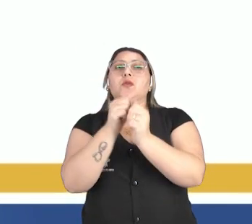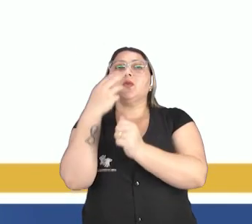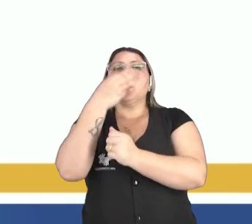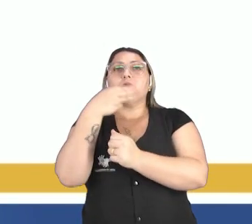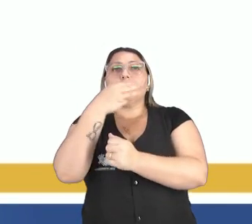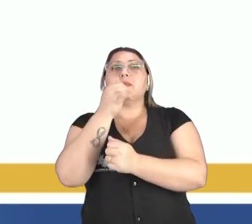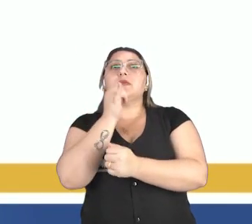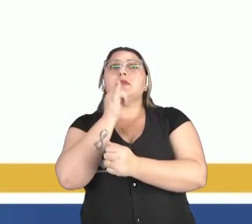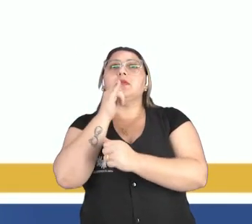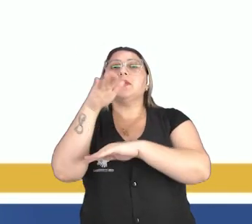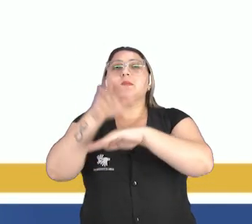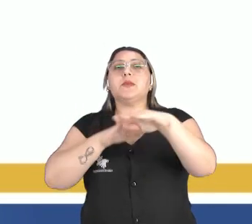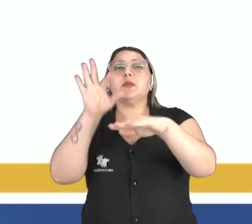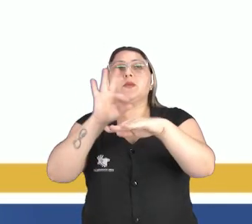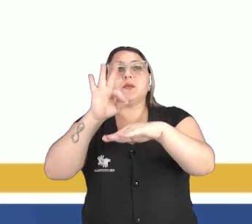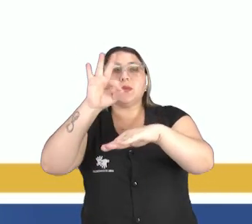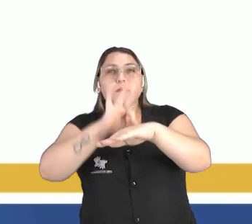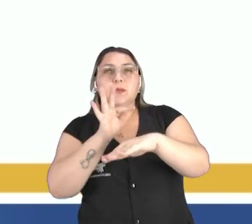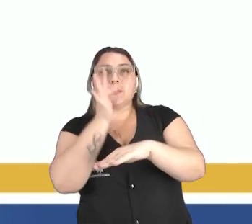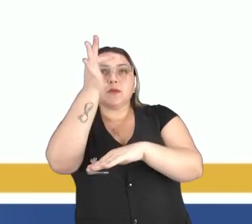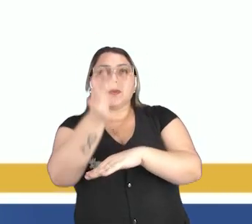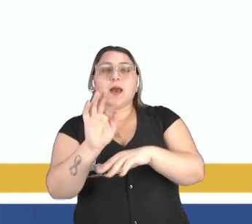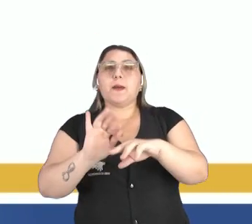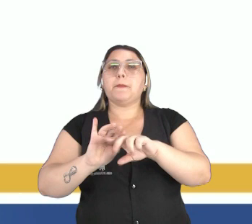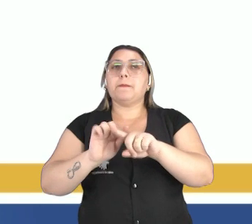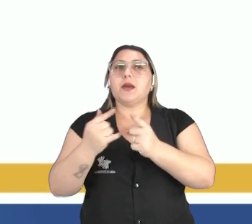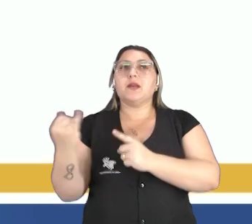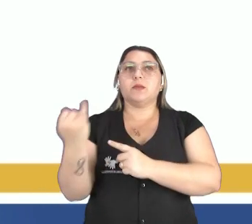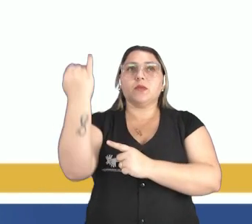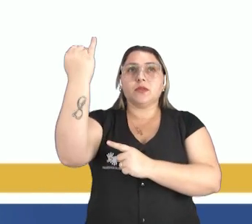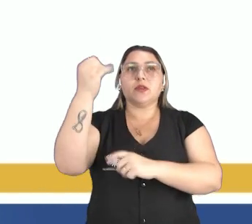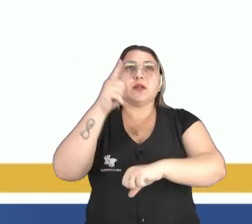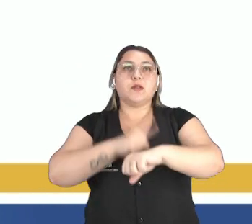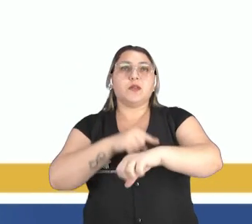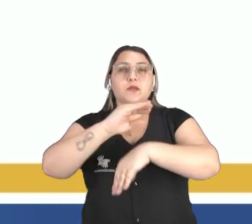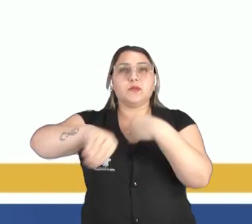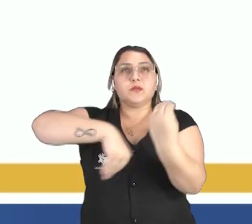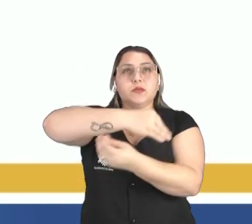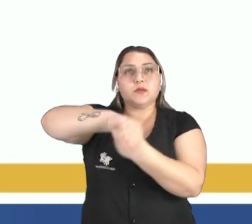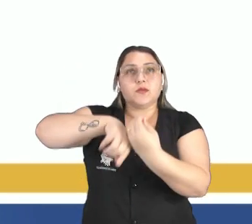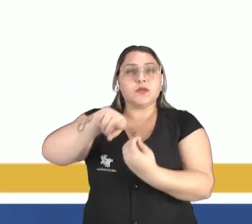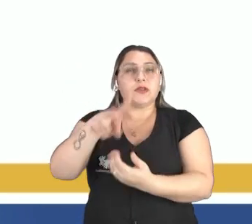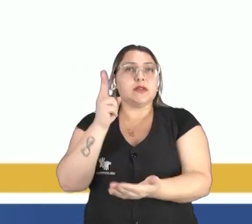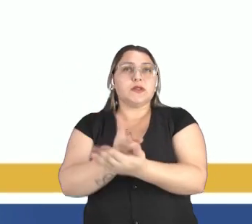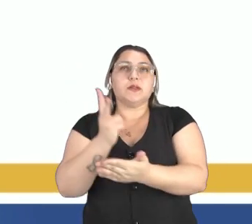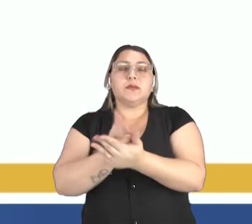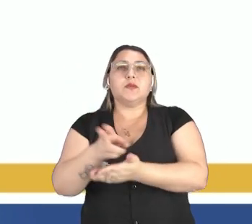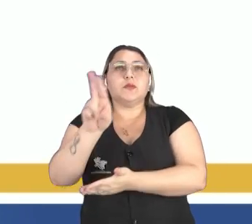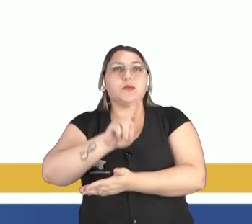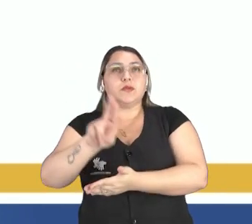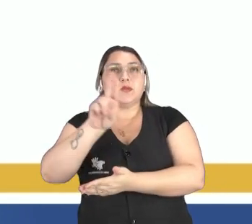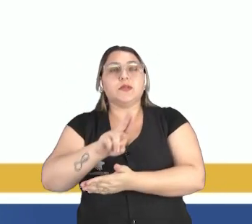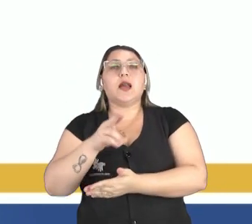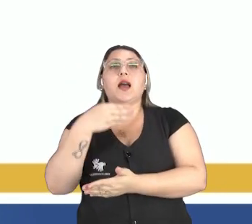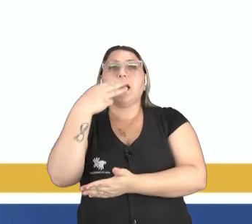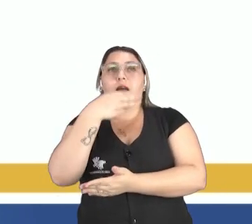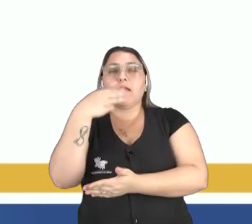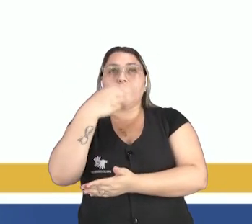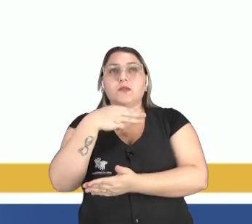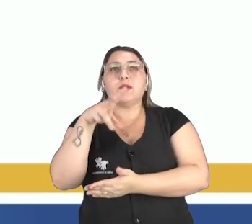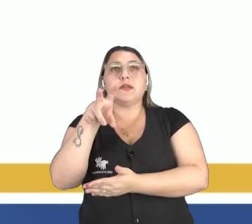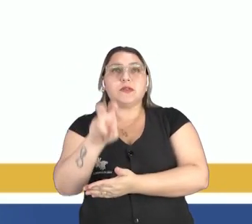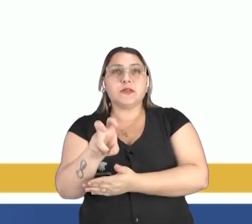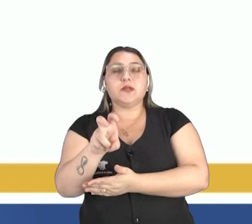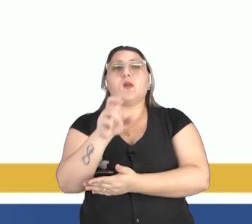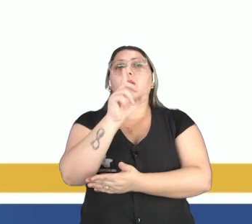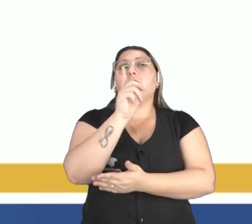por exemplo, para atrair beija-flores. Mas é importante saber que na hora de fazer a mistura, você sempre deve usar uma parte de açúcar para 5